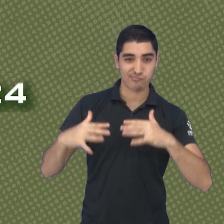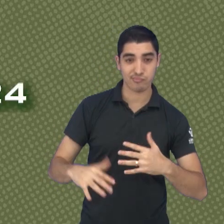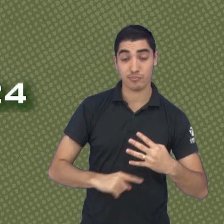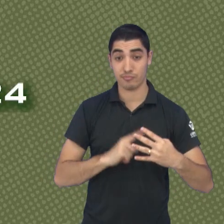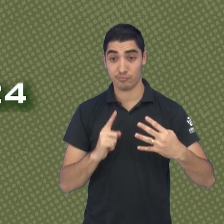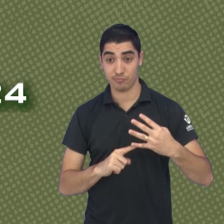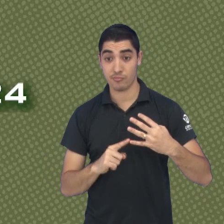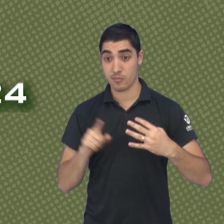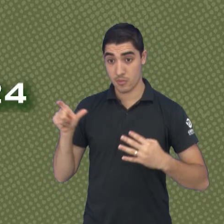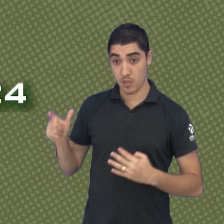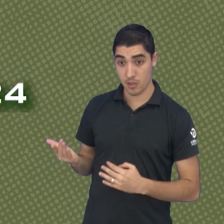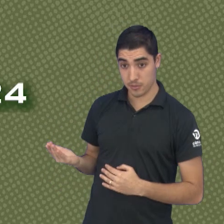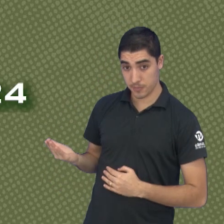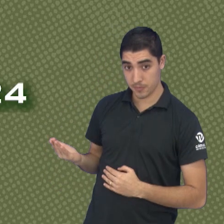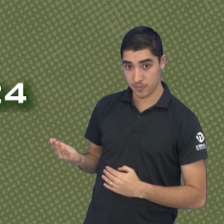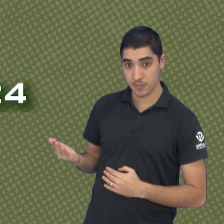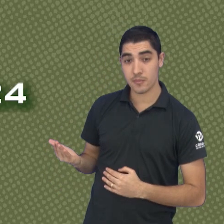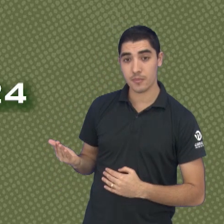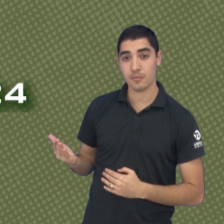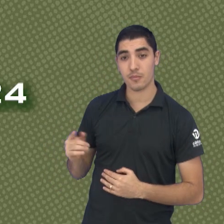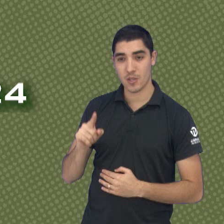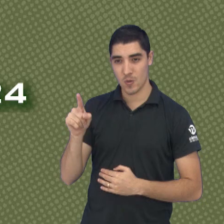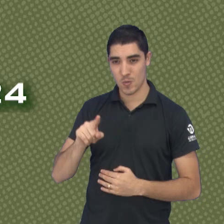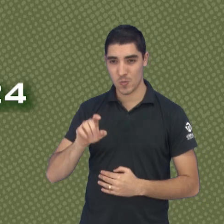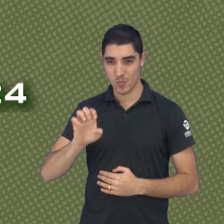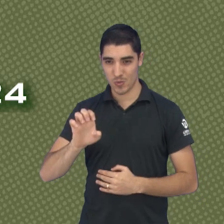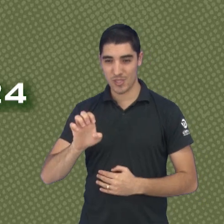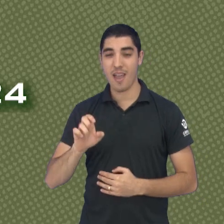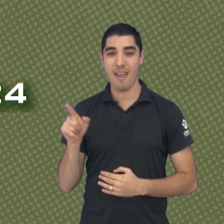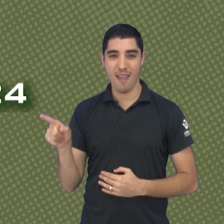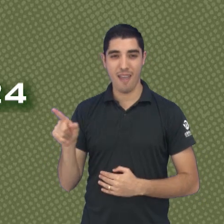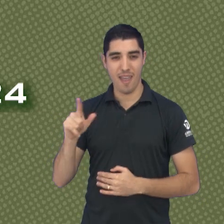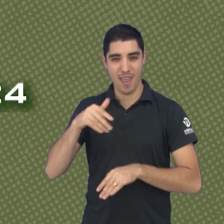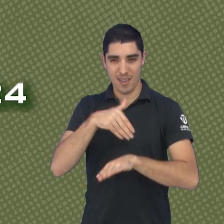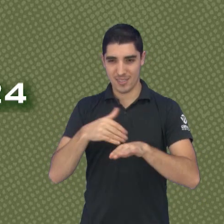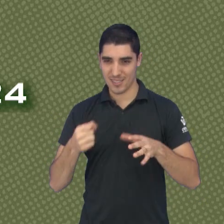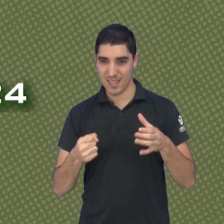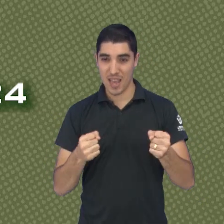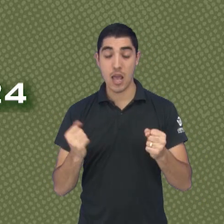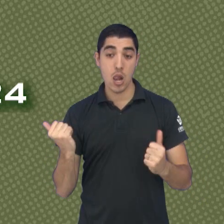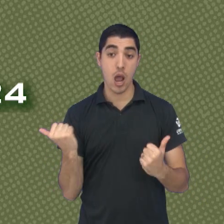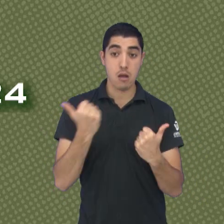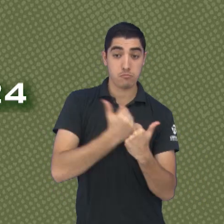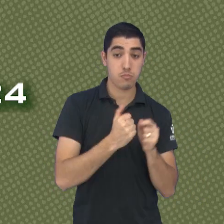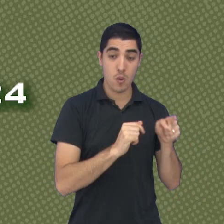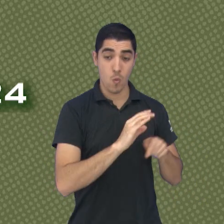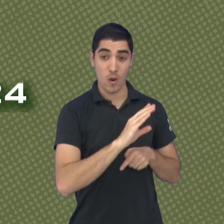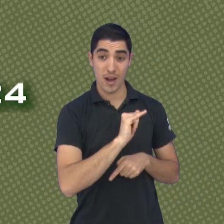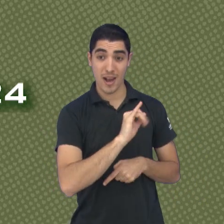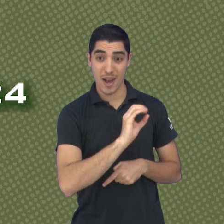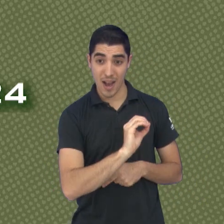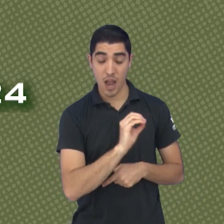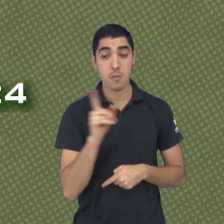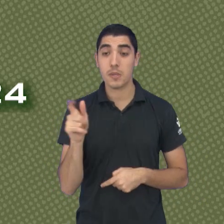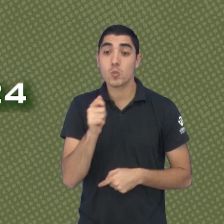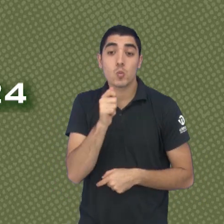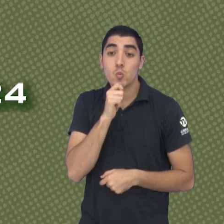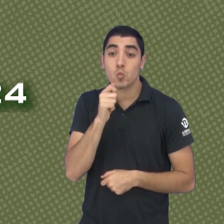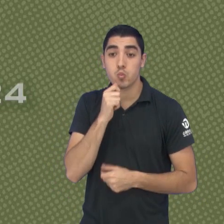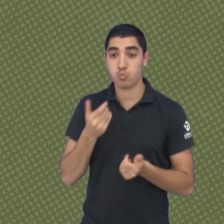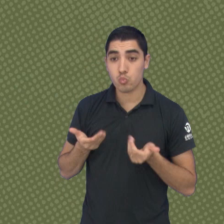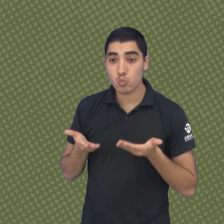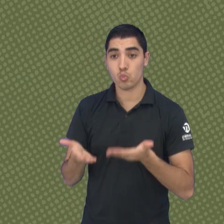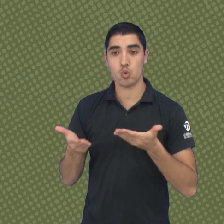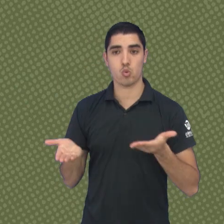Leandro tem boas referências, veio para a vaga do capitão Caio César, mas nem chegou a estrear com a camisa da